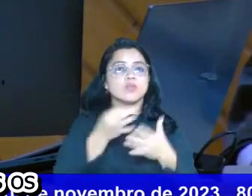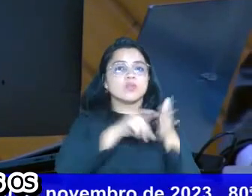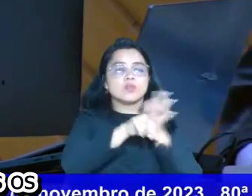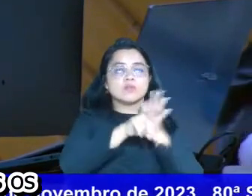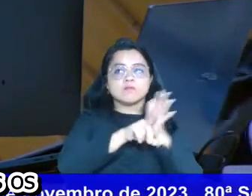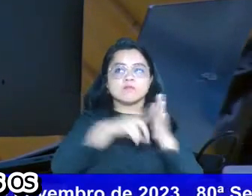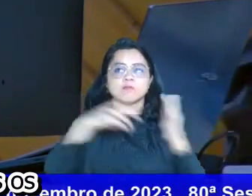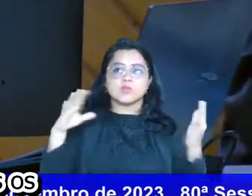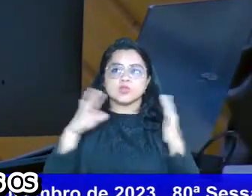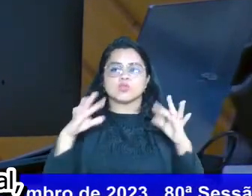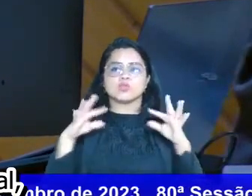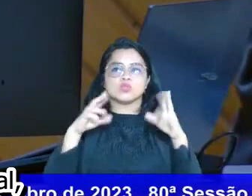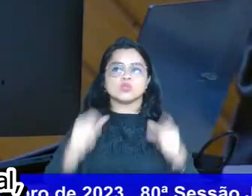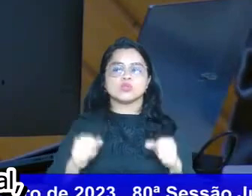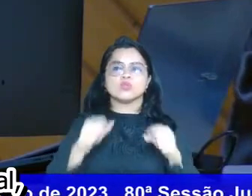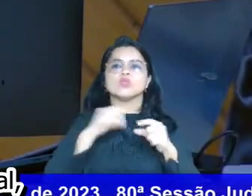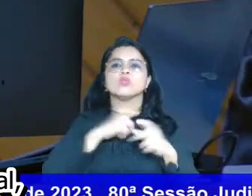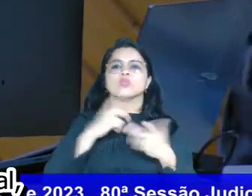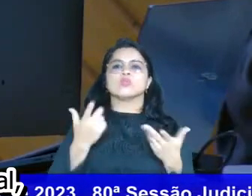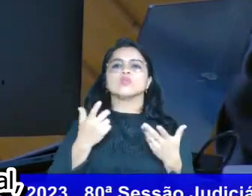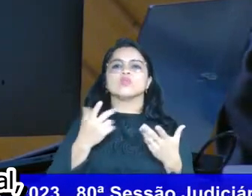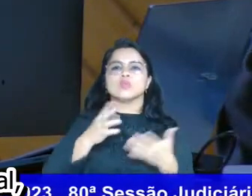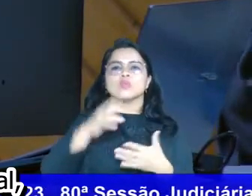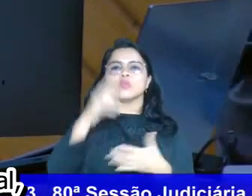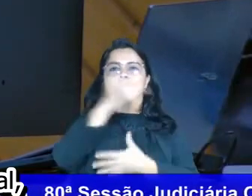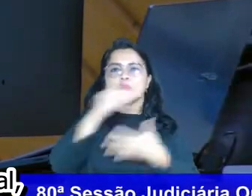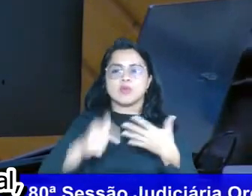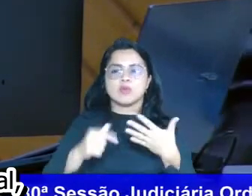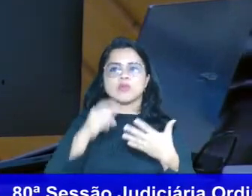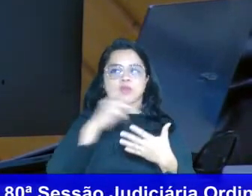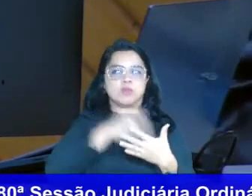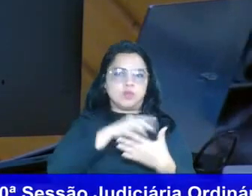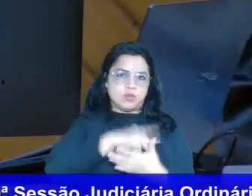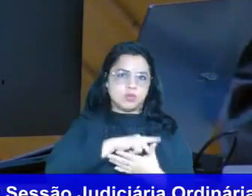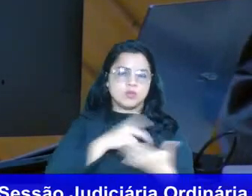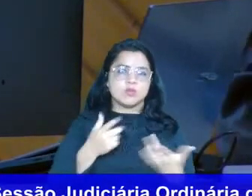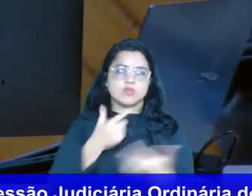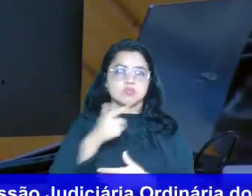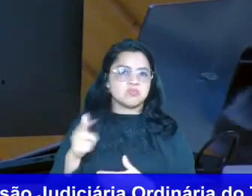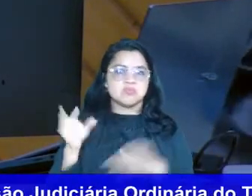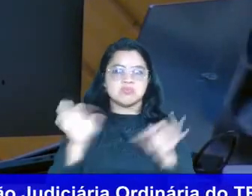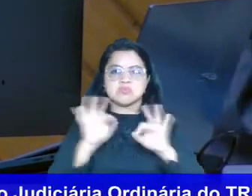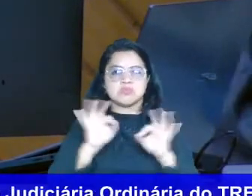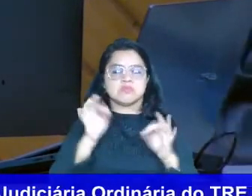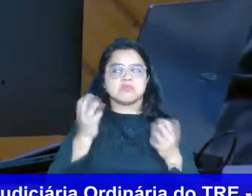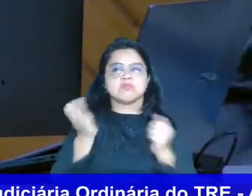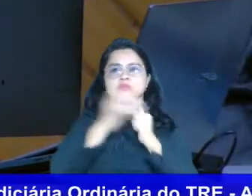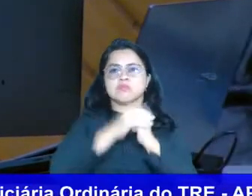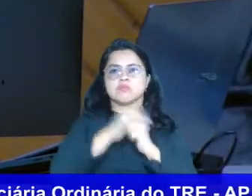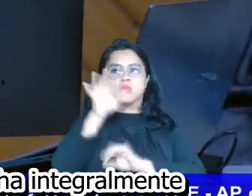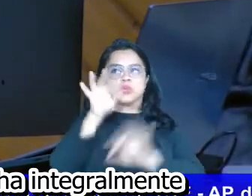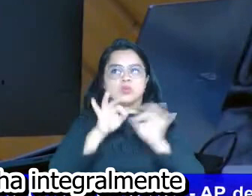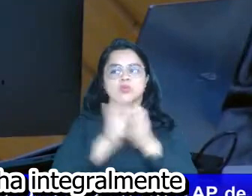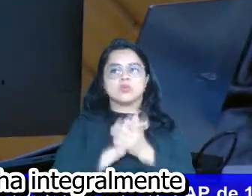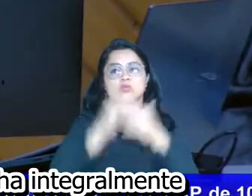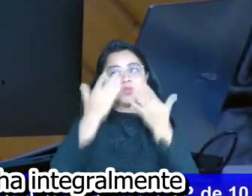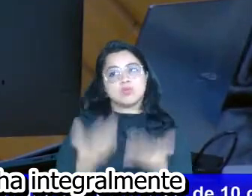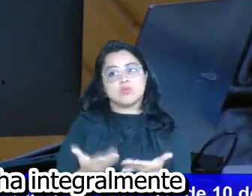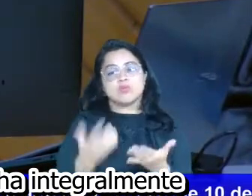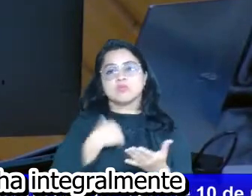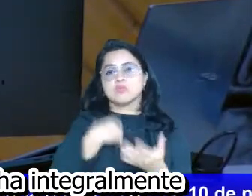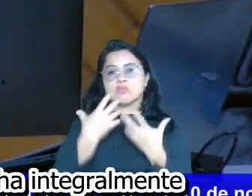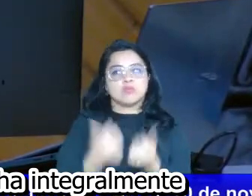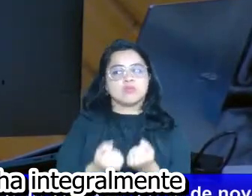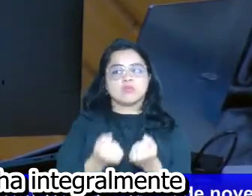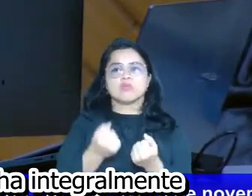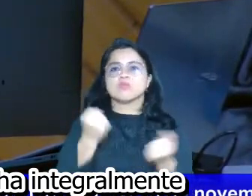é o enfrentamento de todos os pontos aqui aventados pelo órgão ministerial, não havendo, portanto, nenhuma omissão a ser sanada. Então, ante o exposto, não